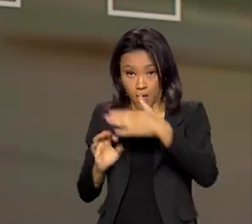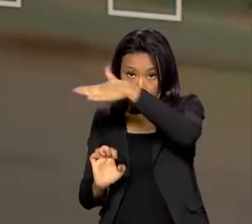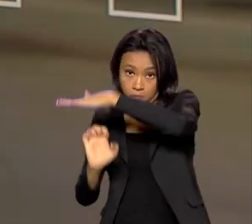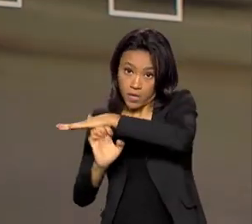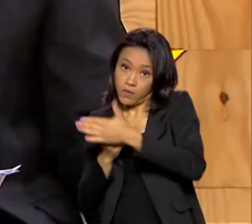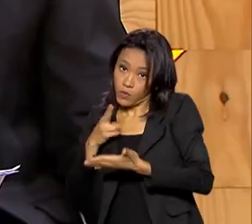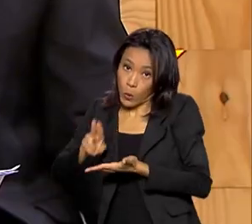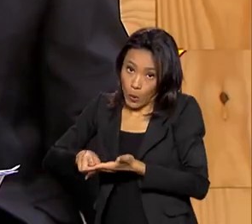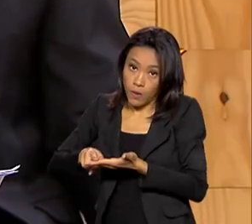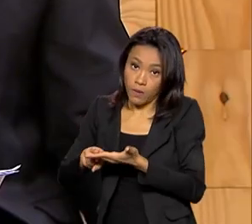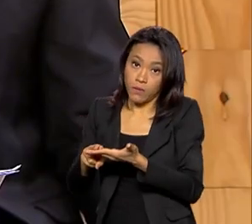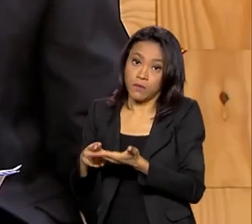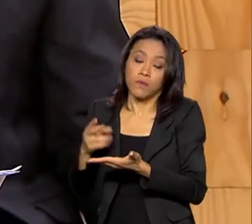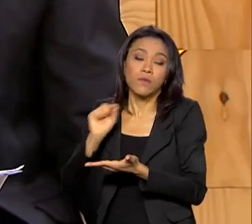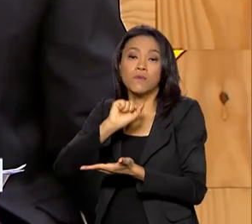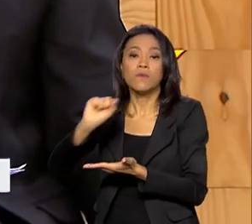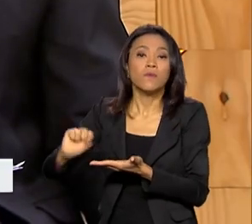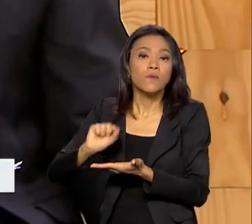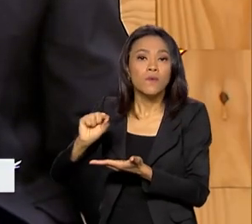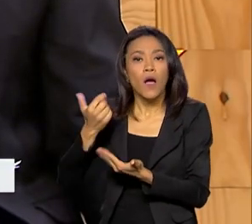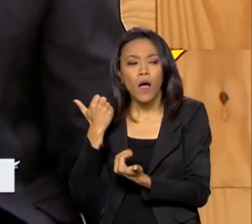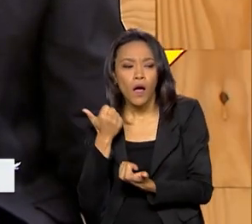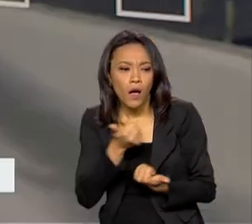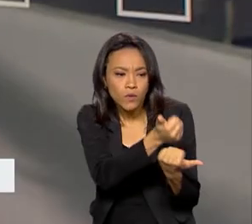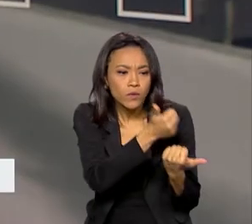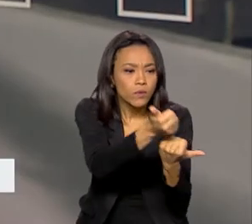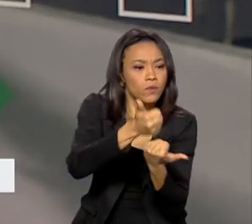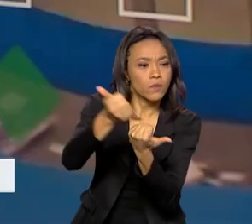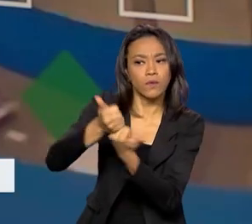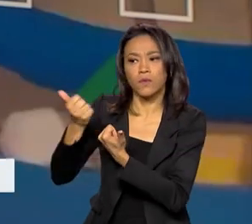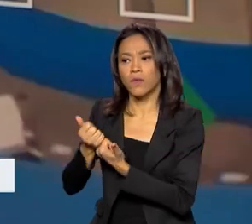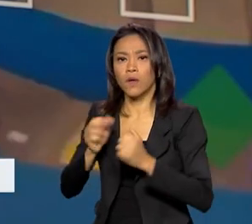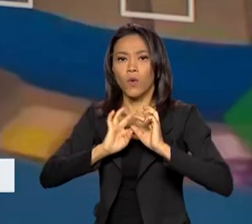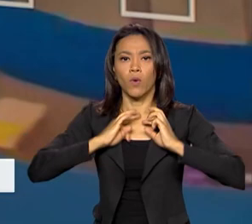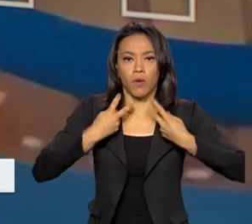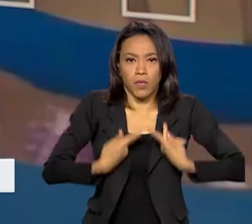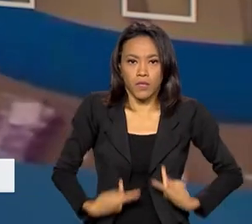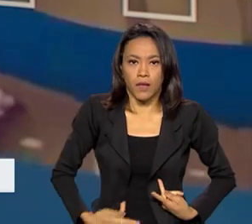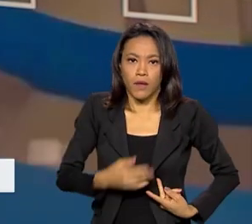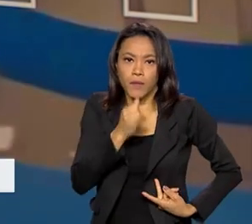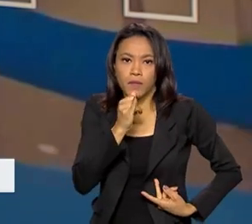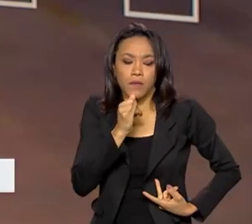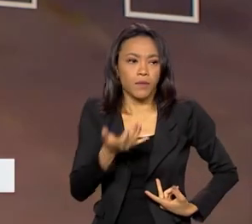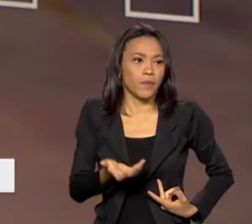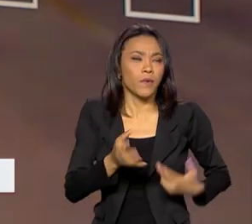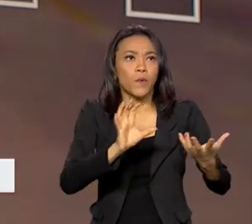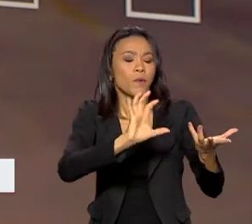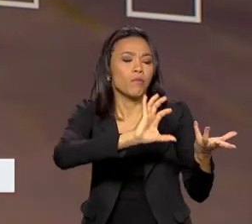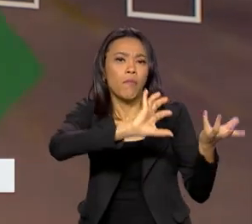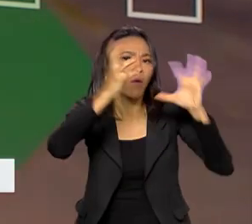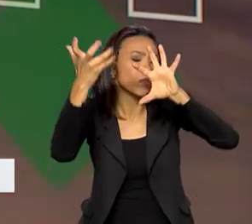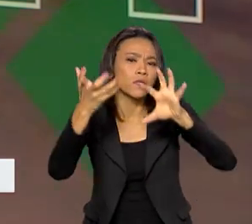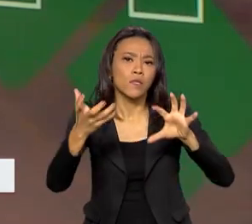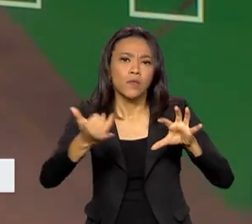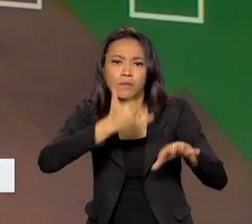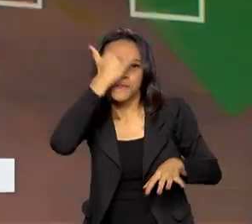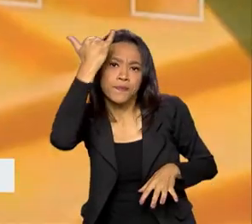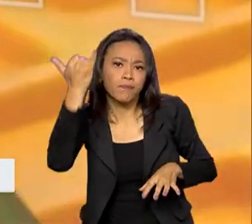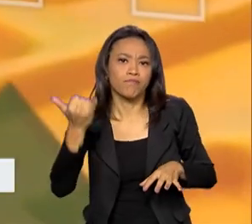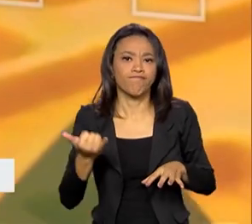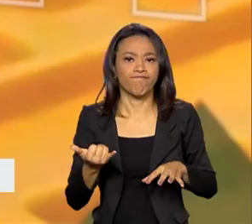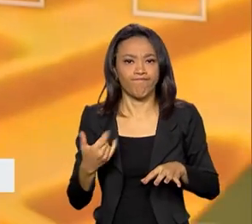exemplo, os Correios, na prestação de ajuda humanitária em eventos climáticos adversos,